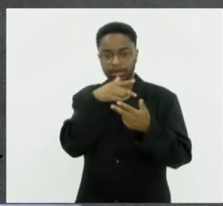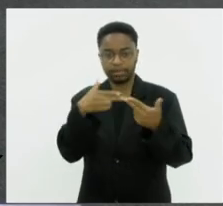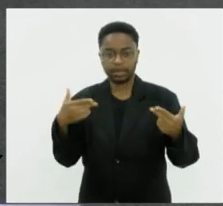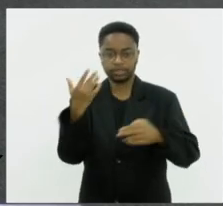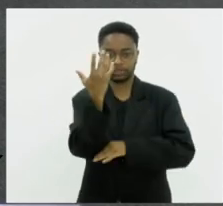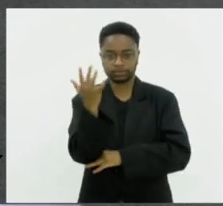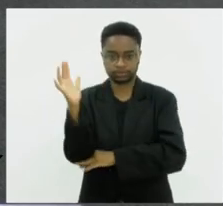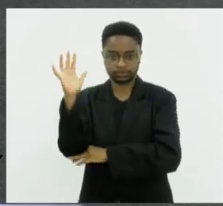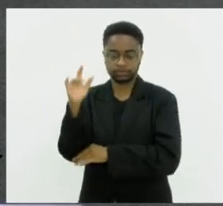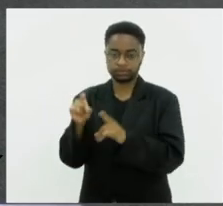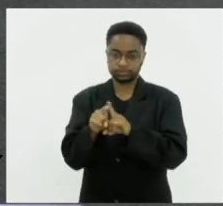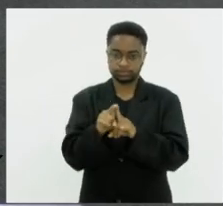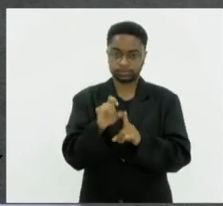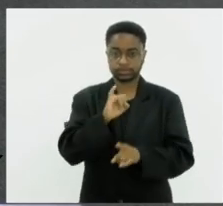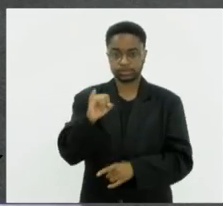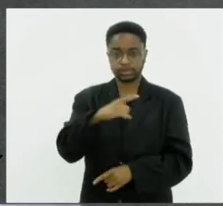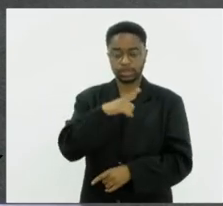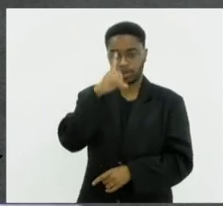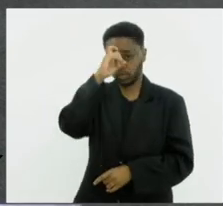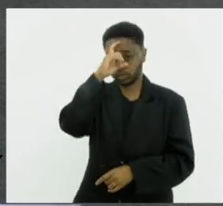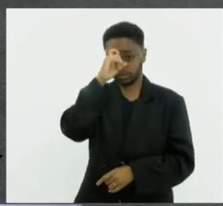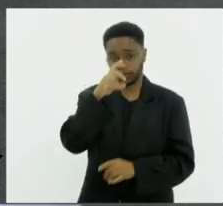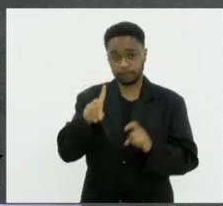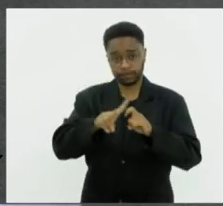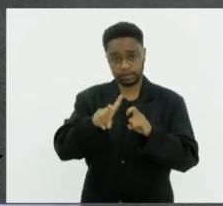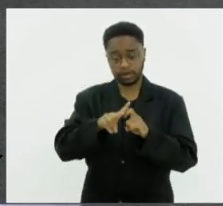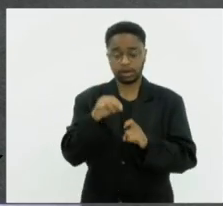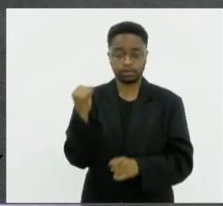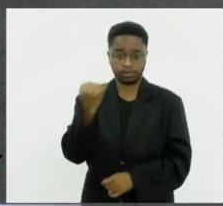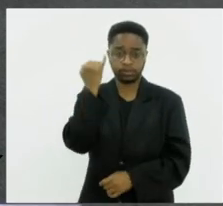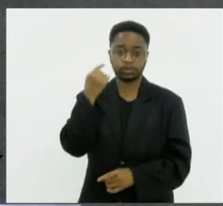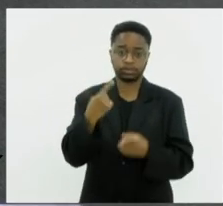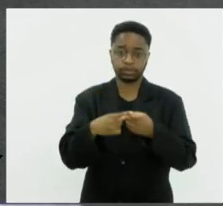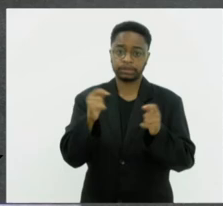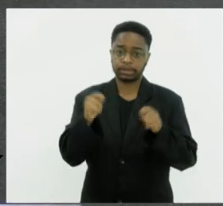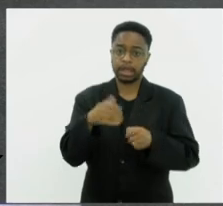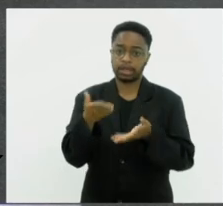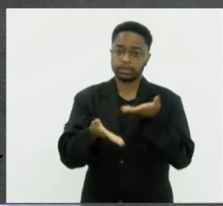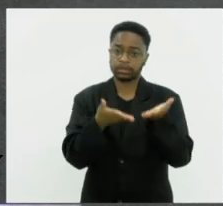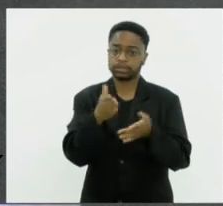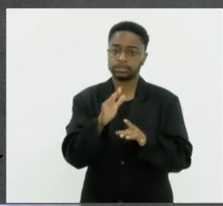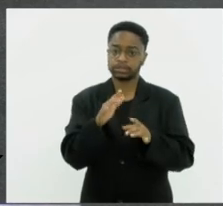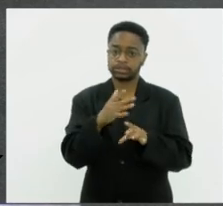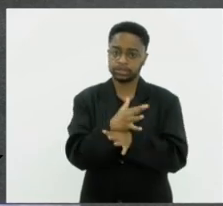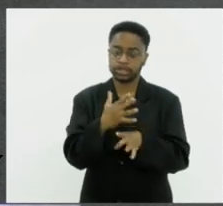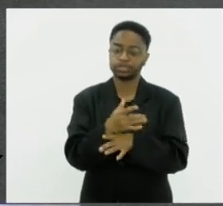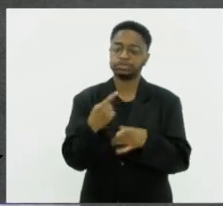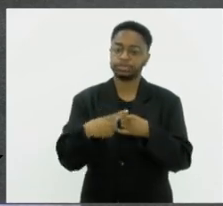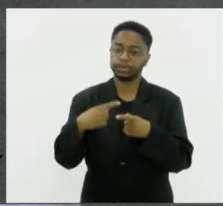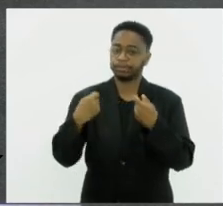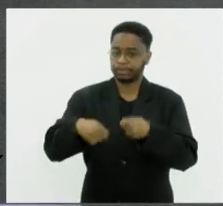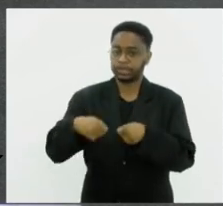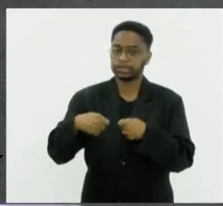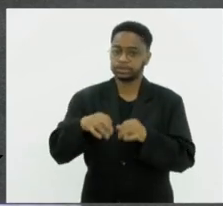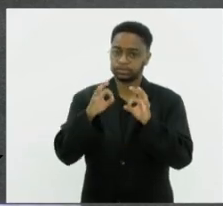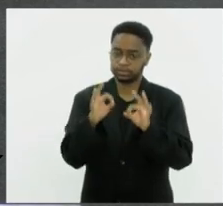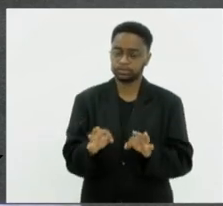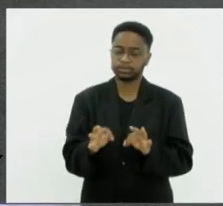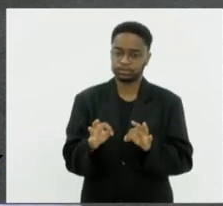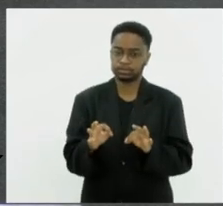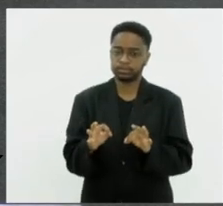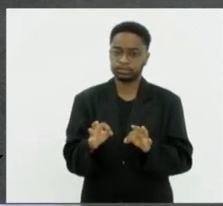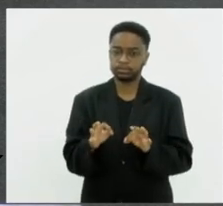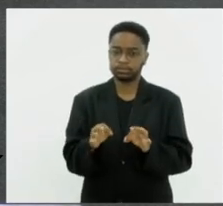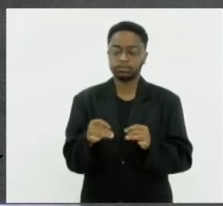no caso do hospital veterinário, seria muito importante para atender a cidade. A cidade tem uma necessidade muito grande, visto